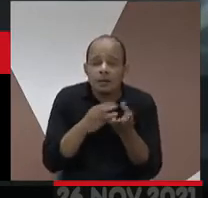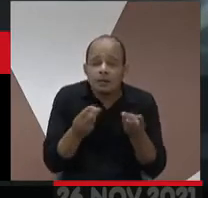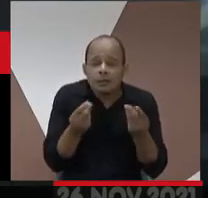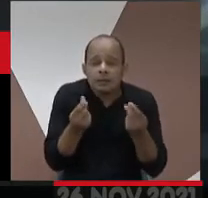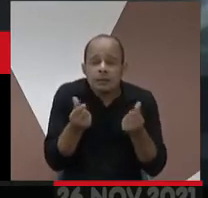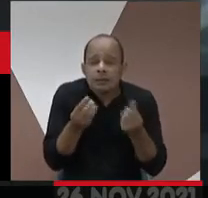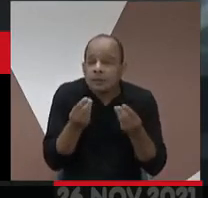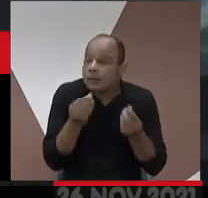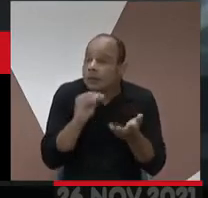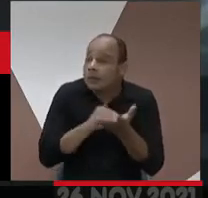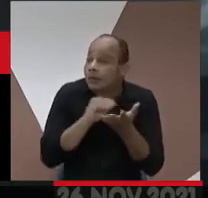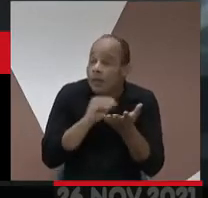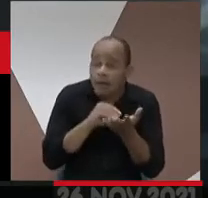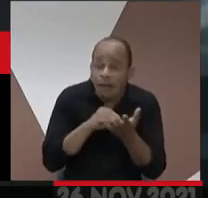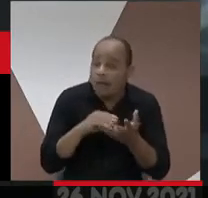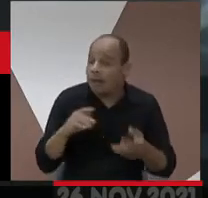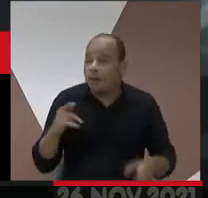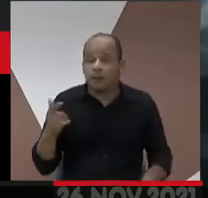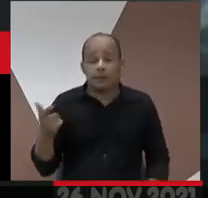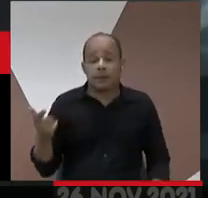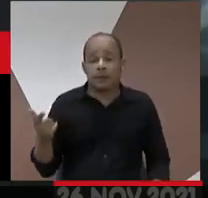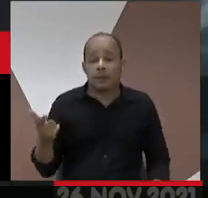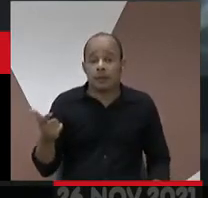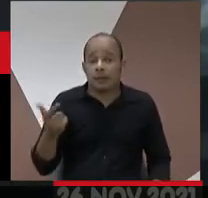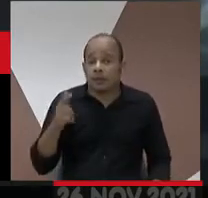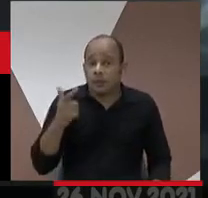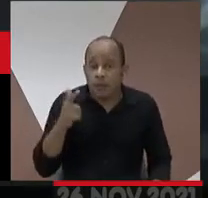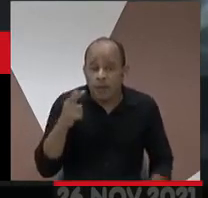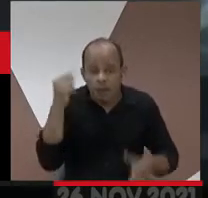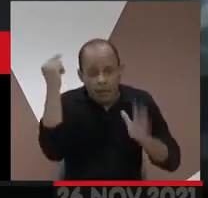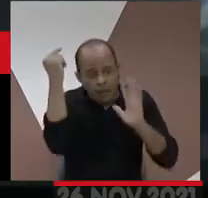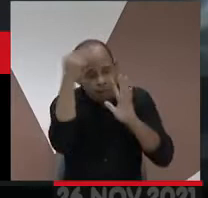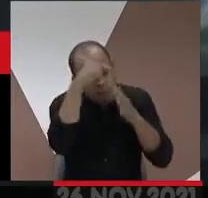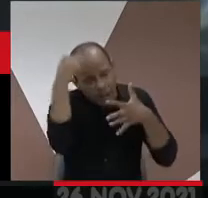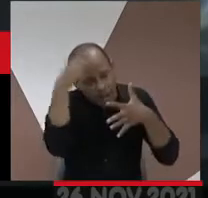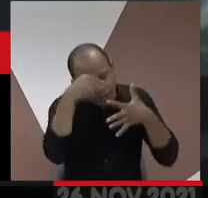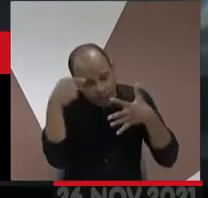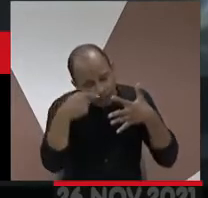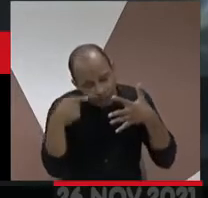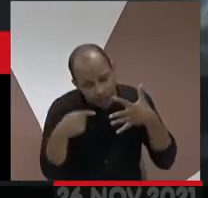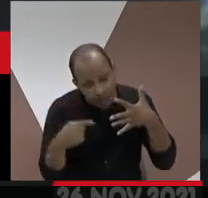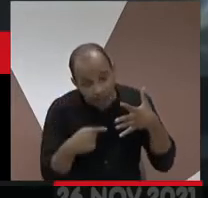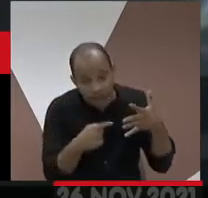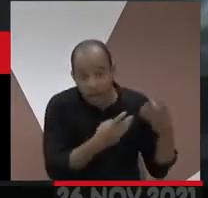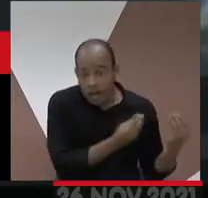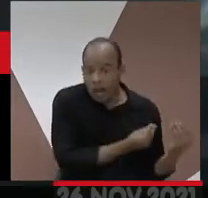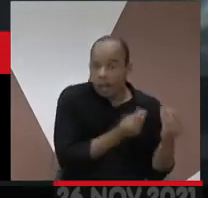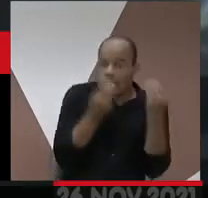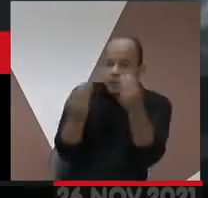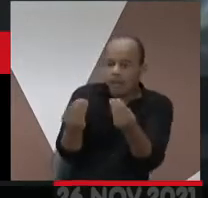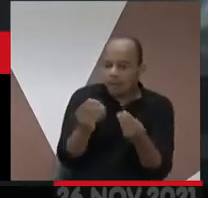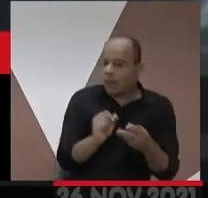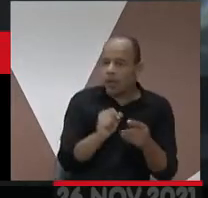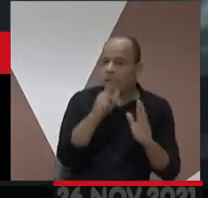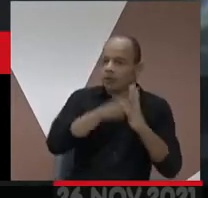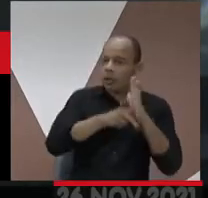omite uma série de outras questões, entrega no último segundo, na bacia das almas,